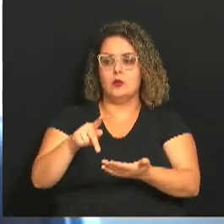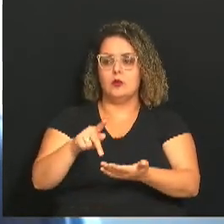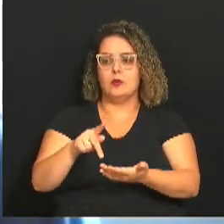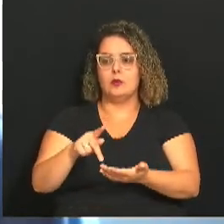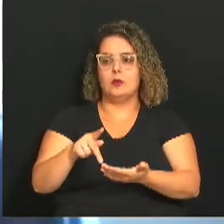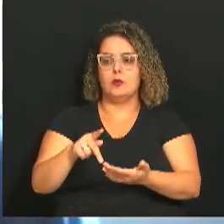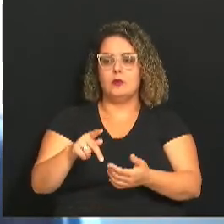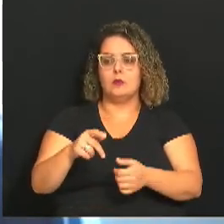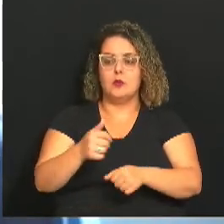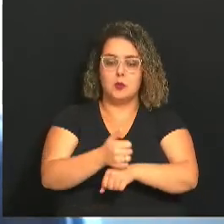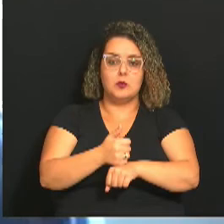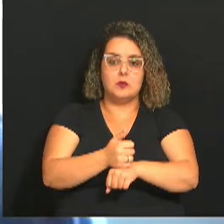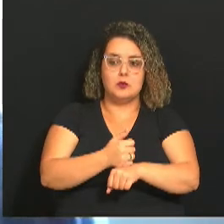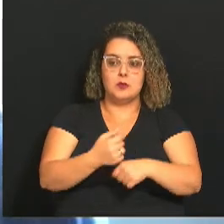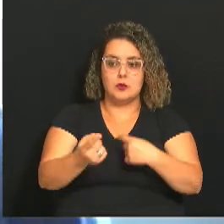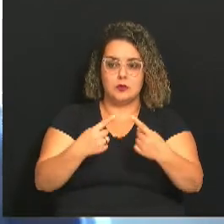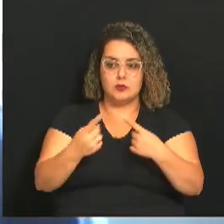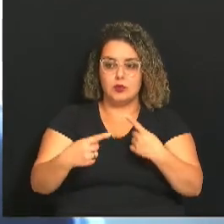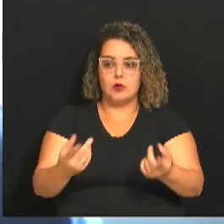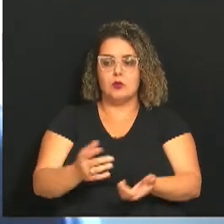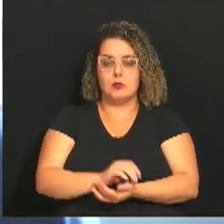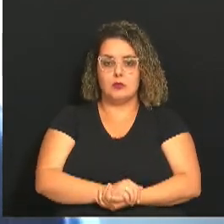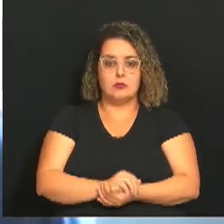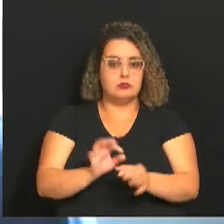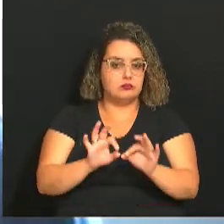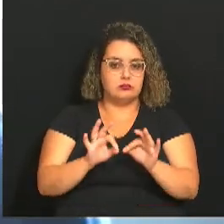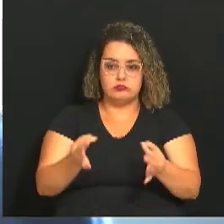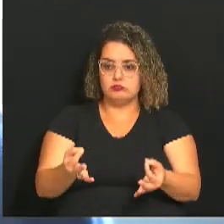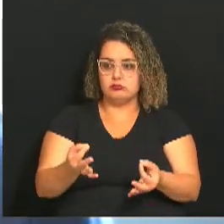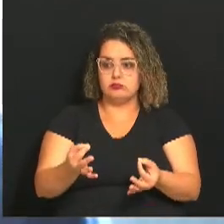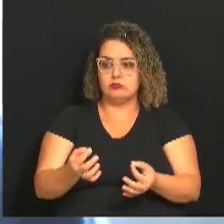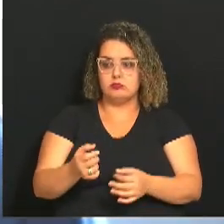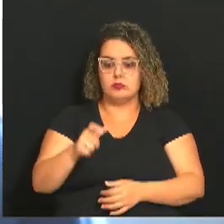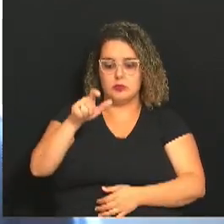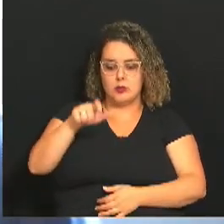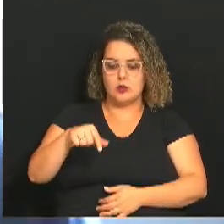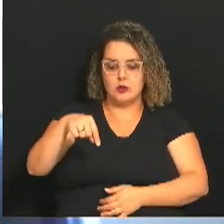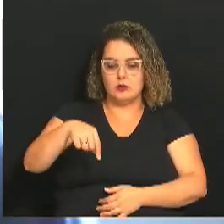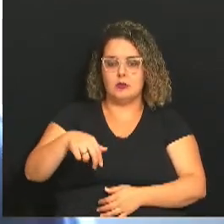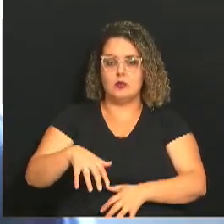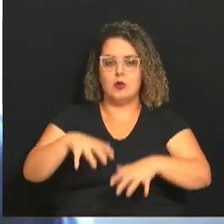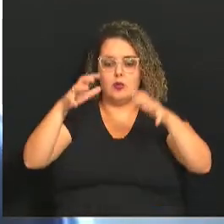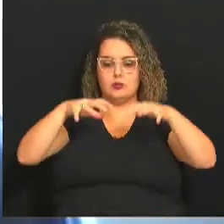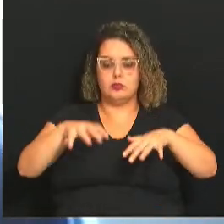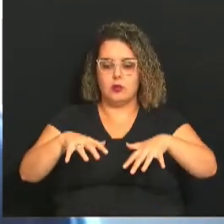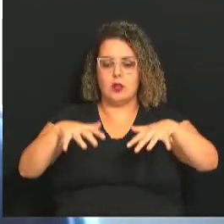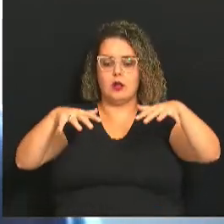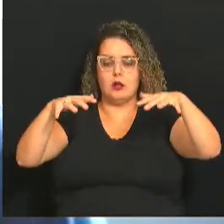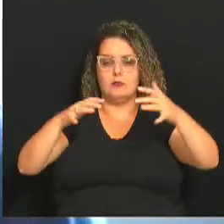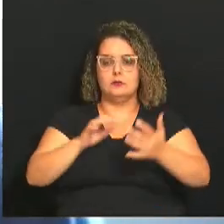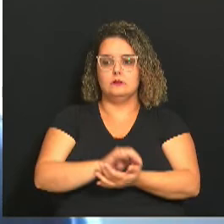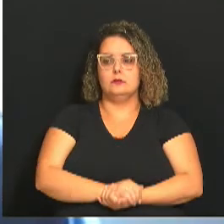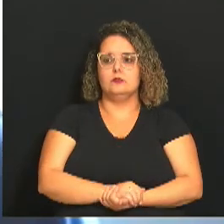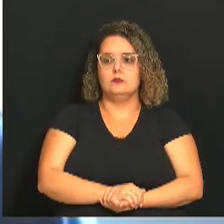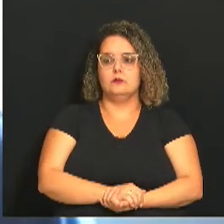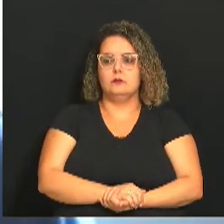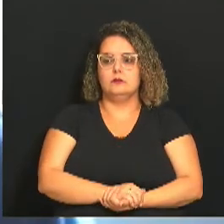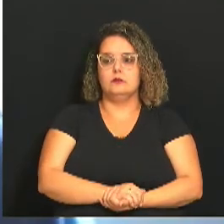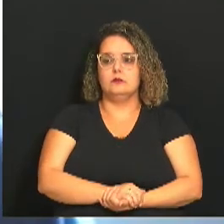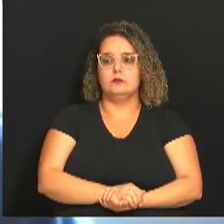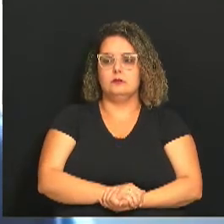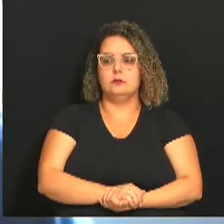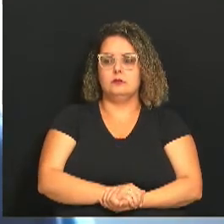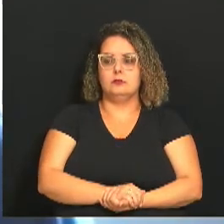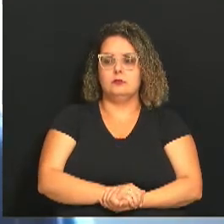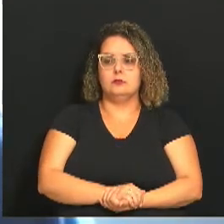né? Que seja simples, né? Estou aqui em tal local, tem um alagamento, né? Clica lá, já tem